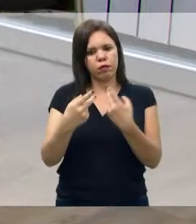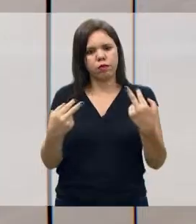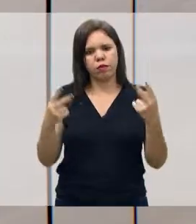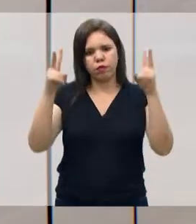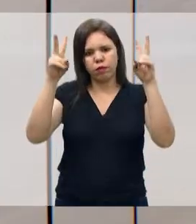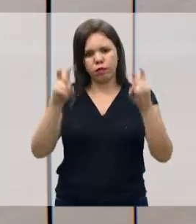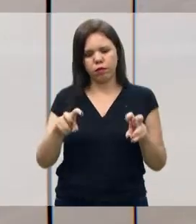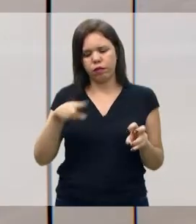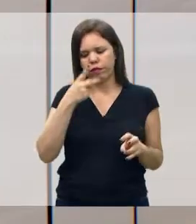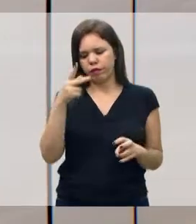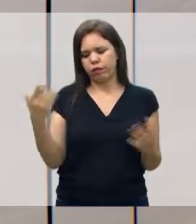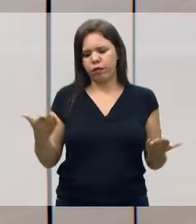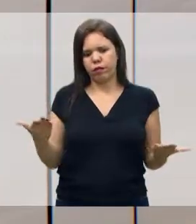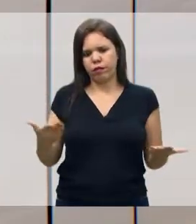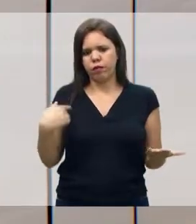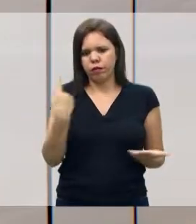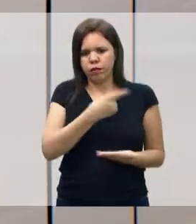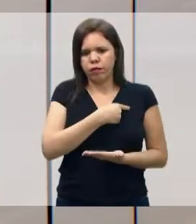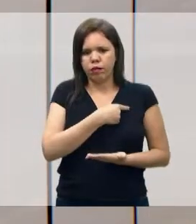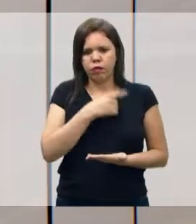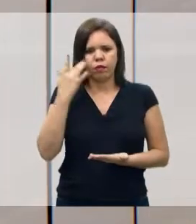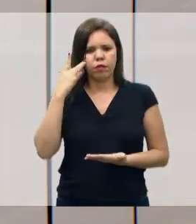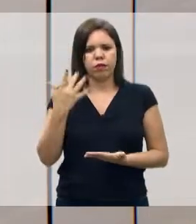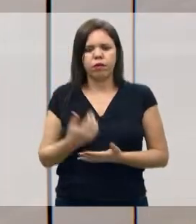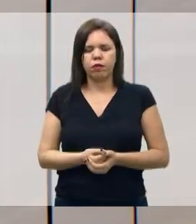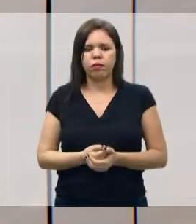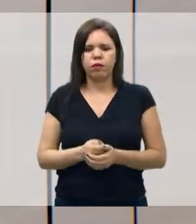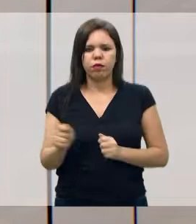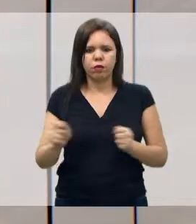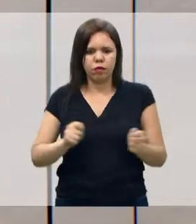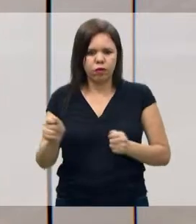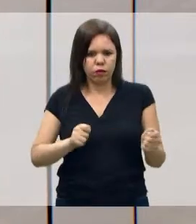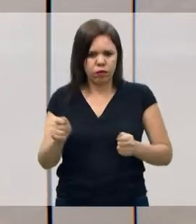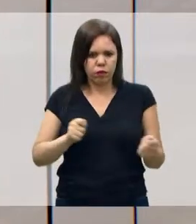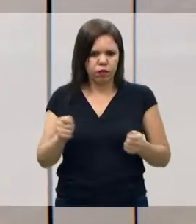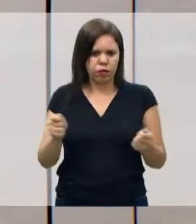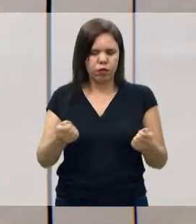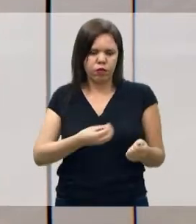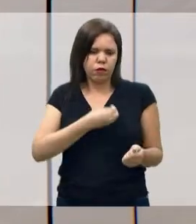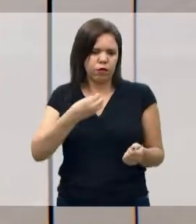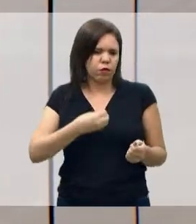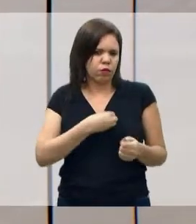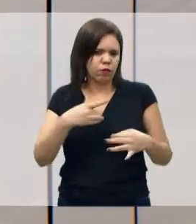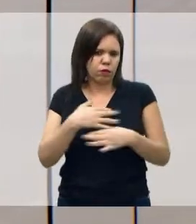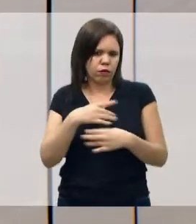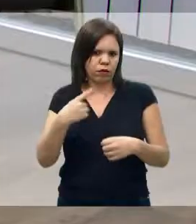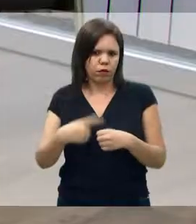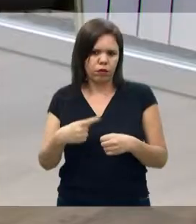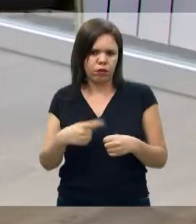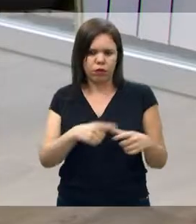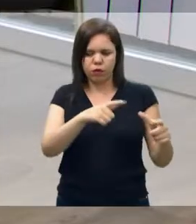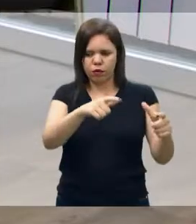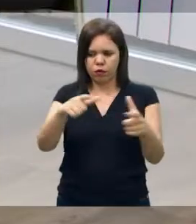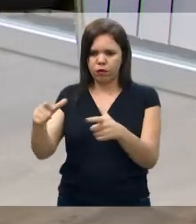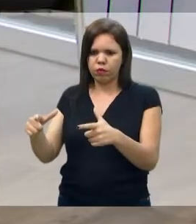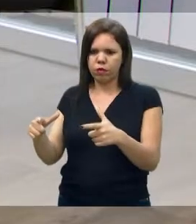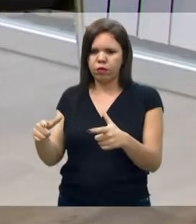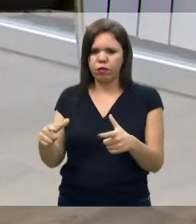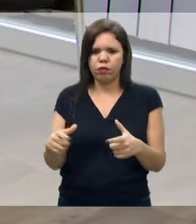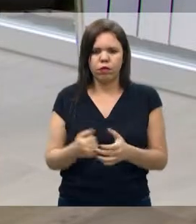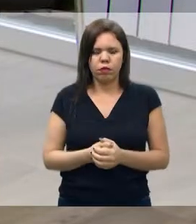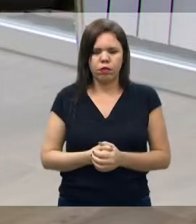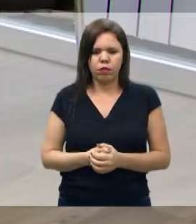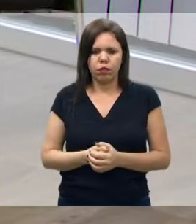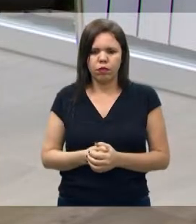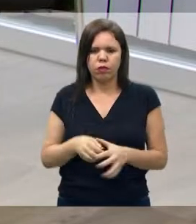pontos que a gente chama de 8 domínios da vida urbana, né? Que é espaços ao ar livre e